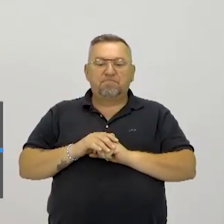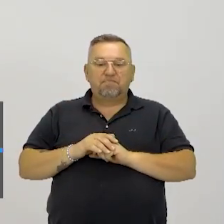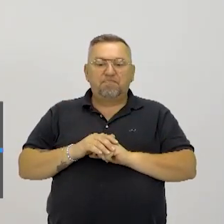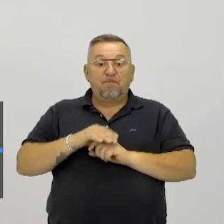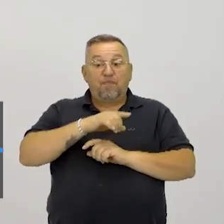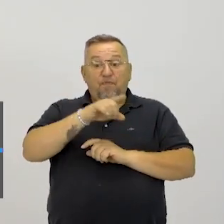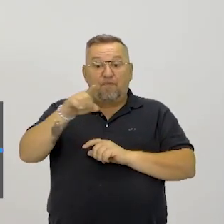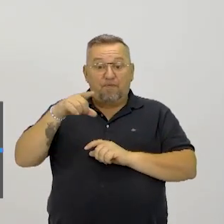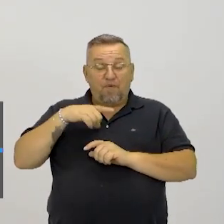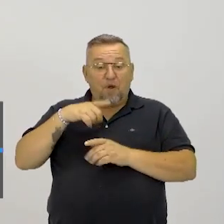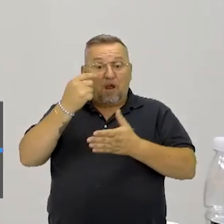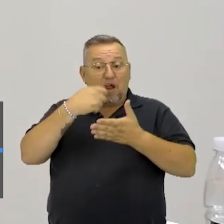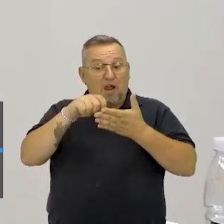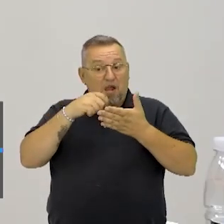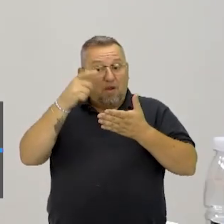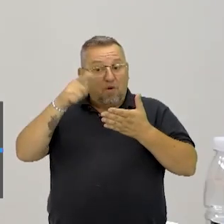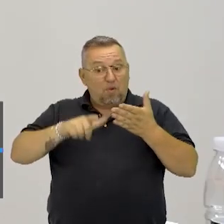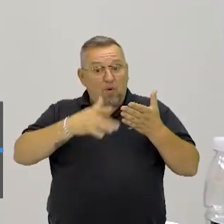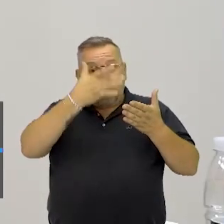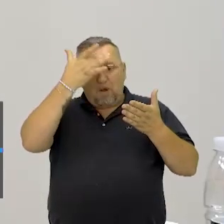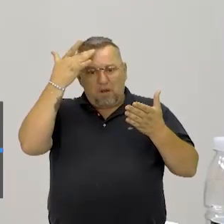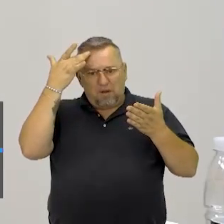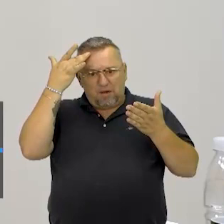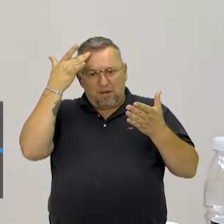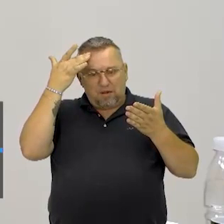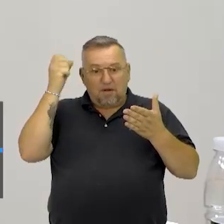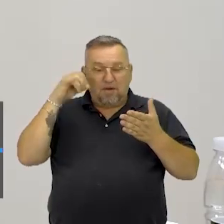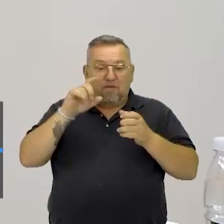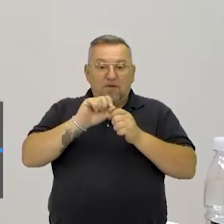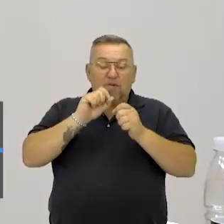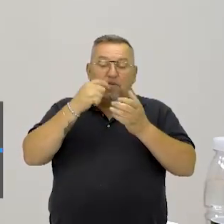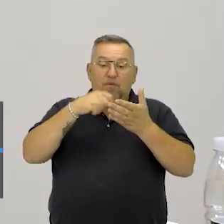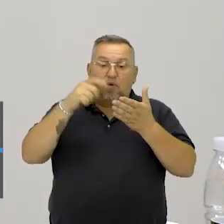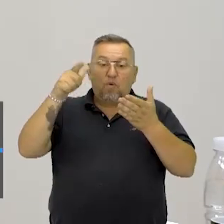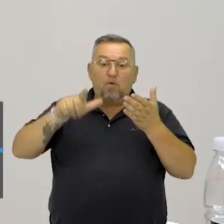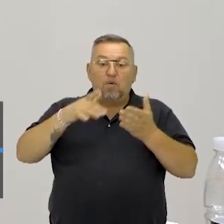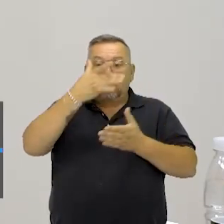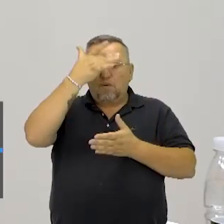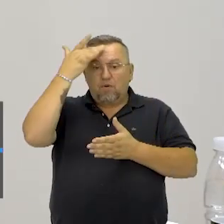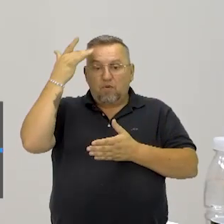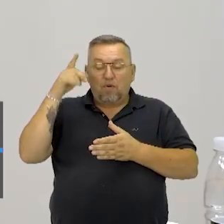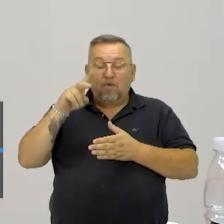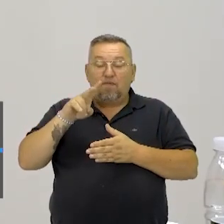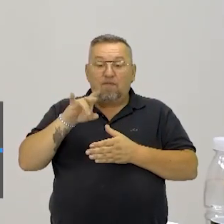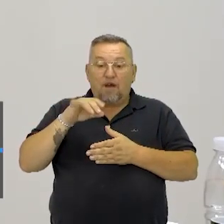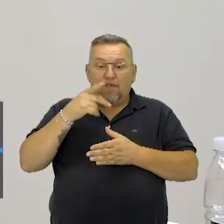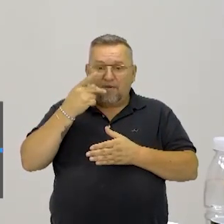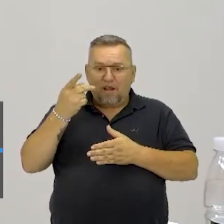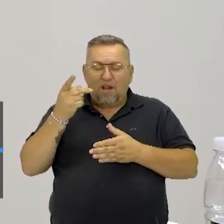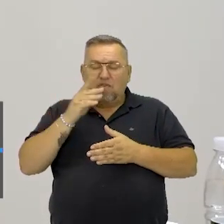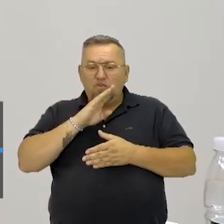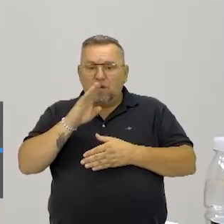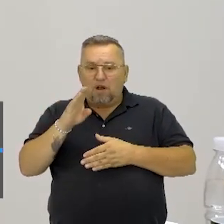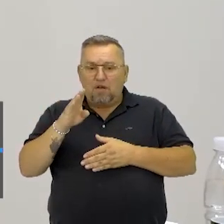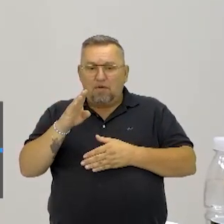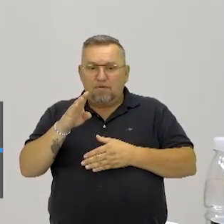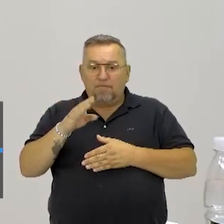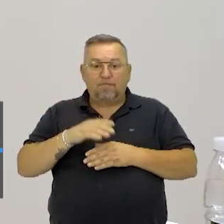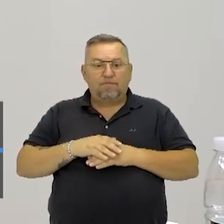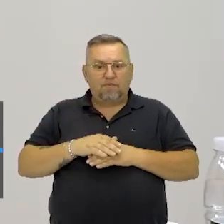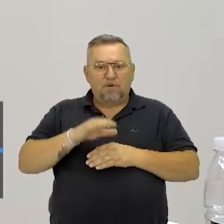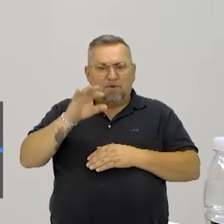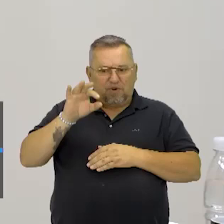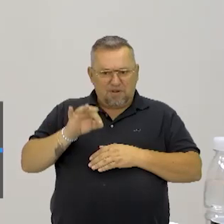caso, O você texto está de escrevendo o texto de outra pessoa. E se você está escrevendo o texto de outra pessoa e você vai citar diretamente,